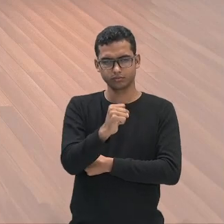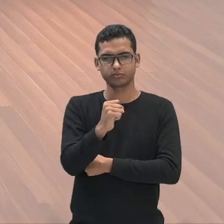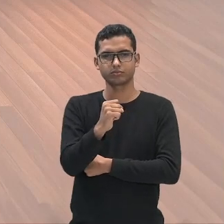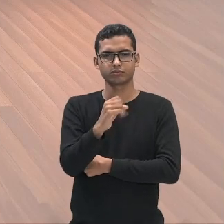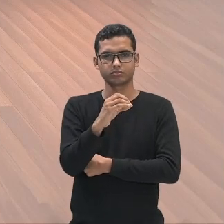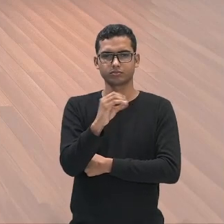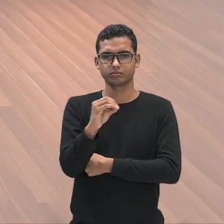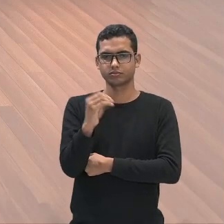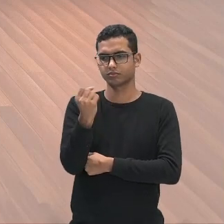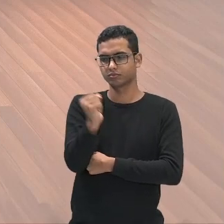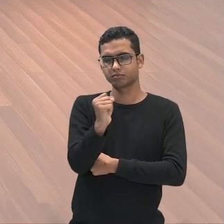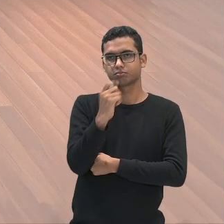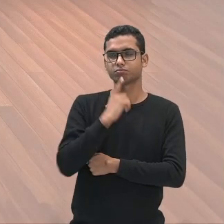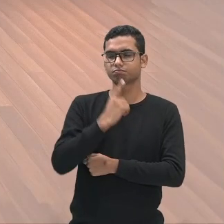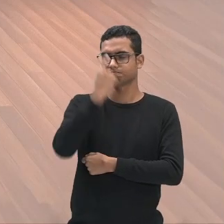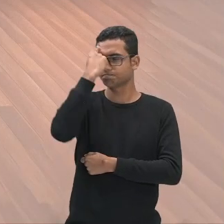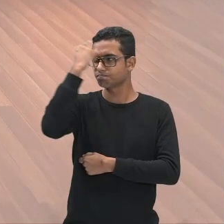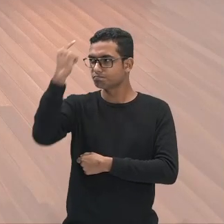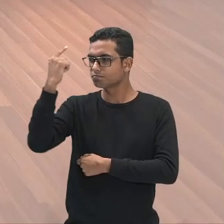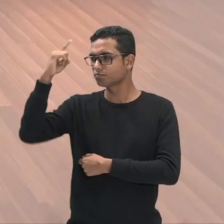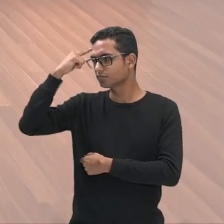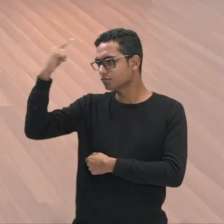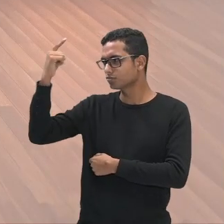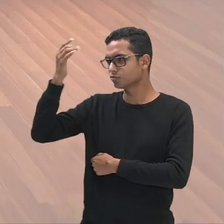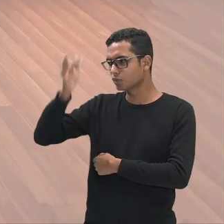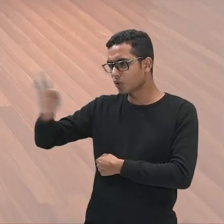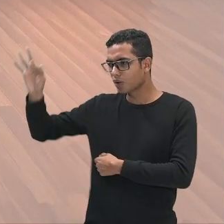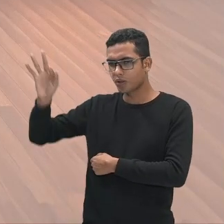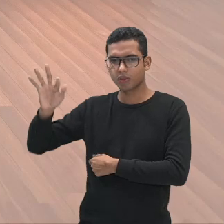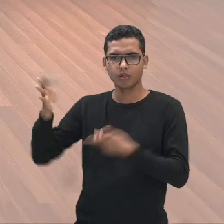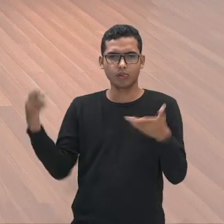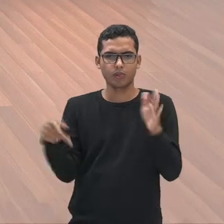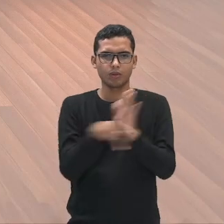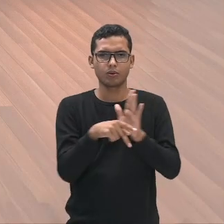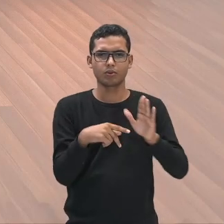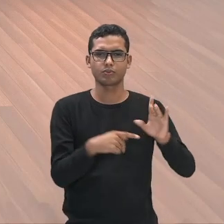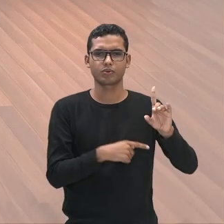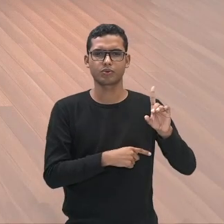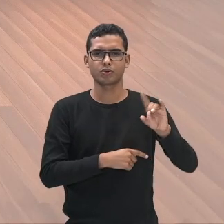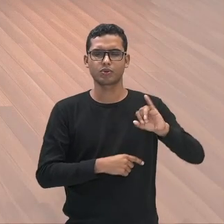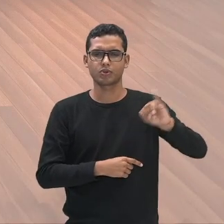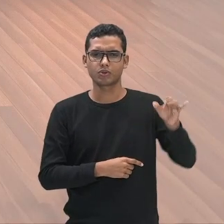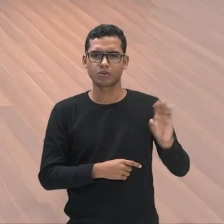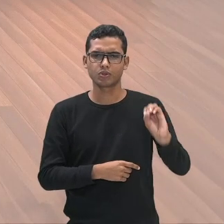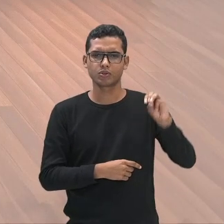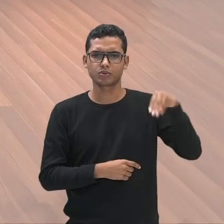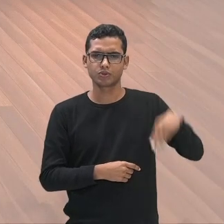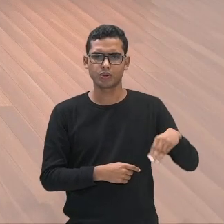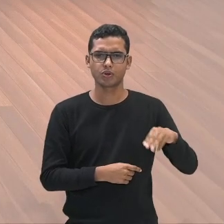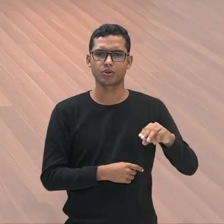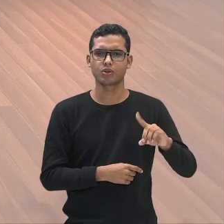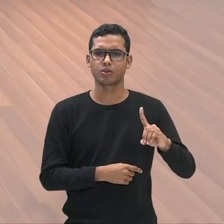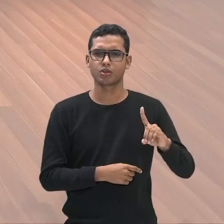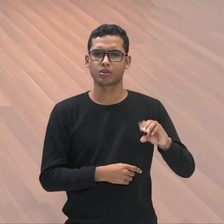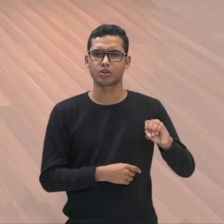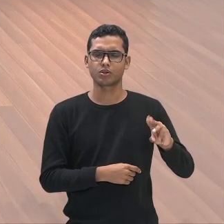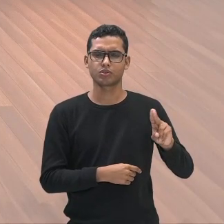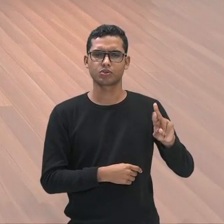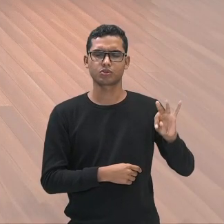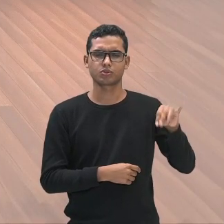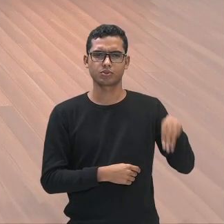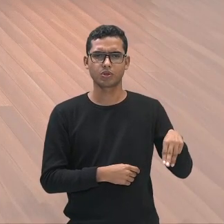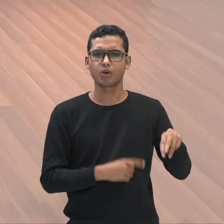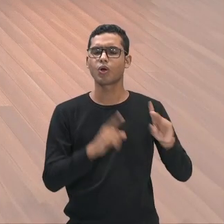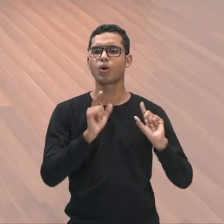pensamento aí dos filósofos. John Dalton estudou sobre o átomo e ele fez o seguinte: a diferença